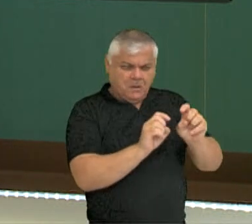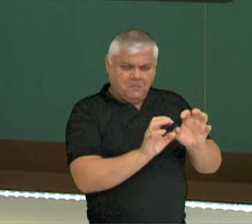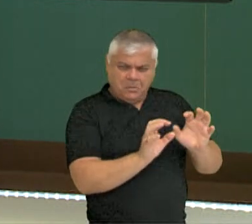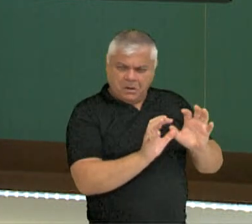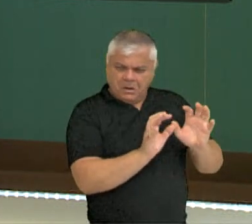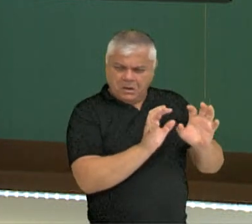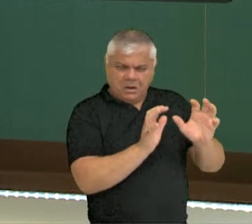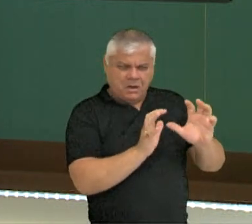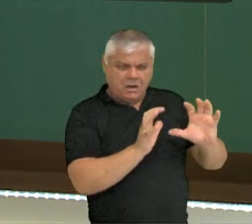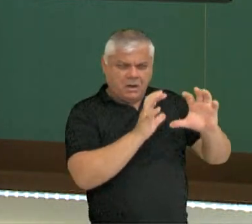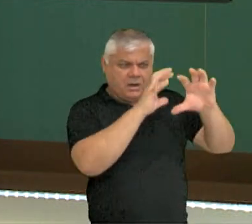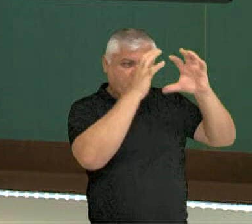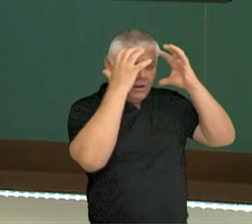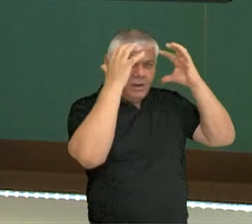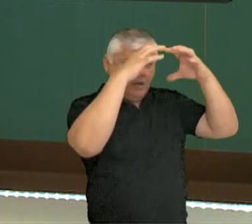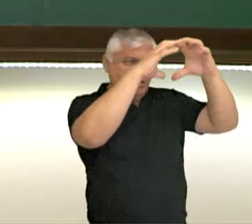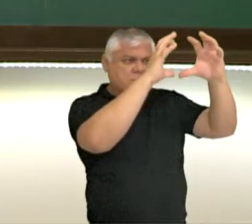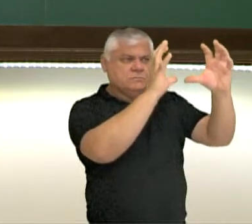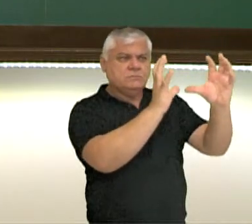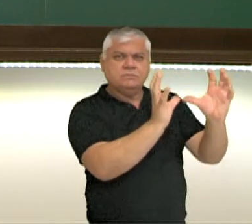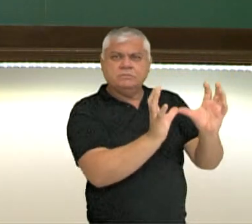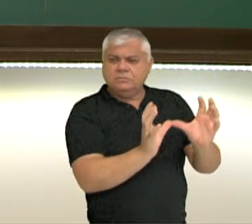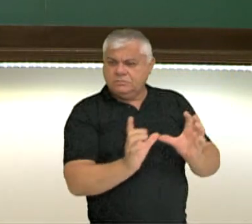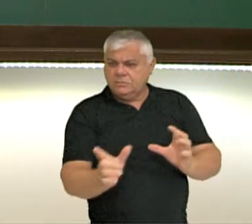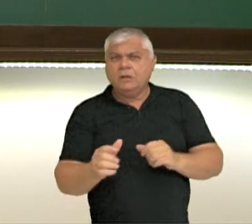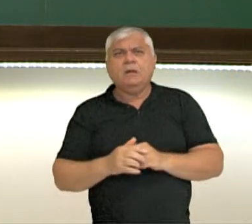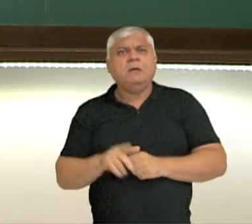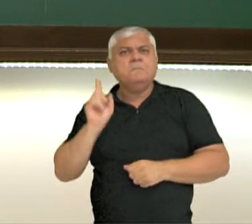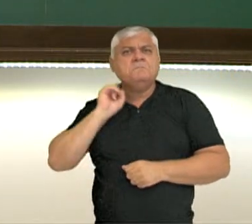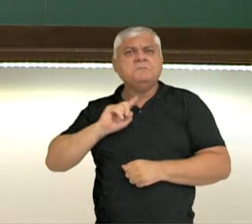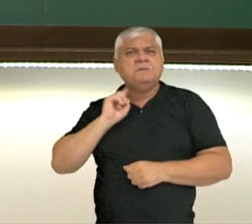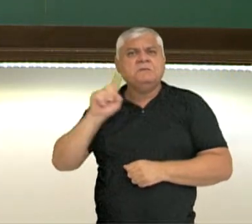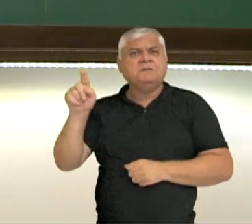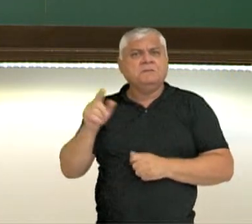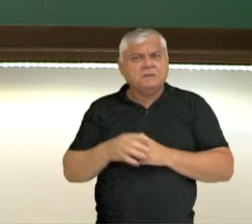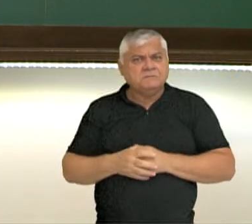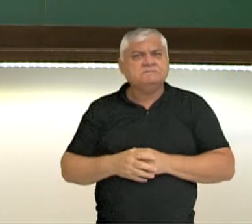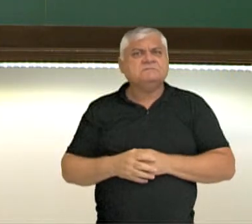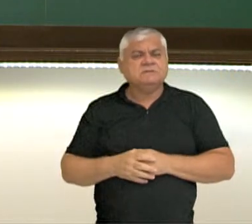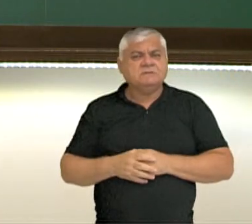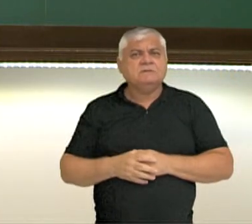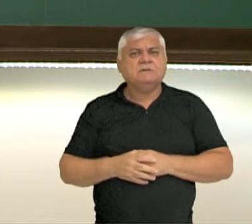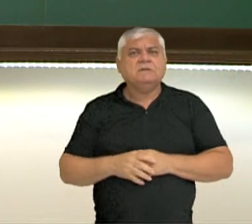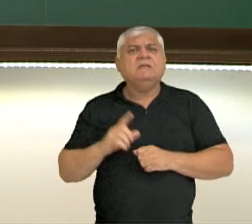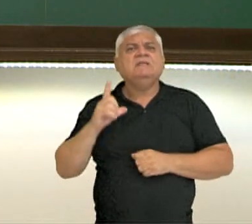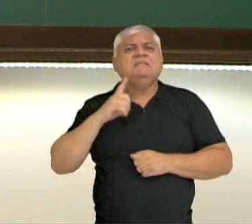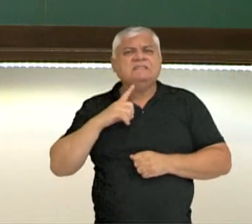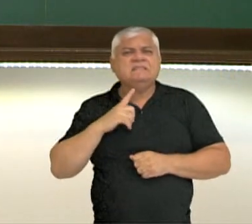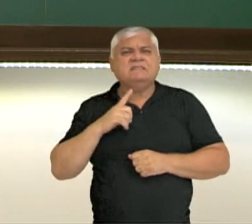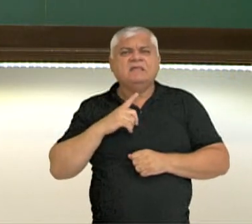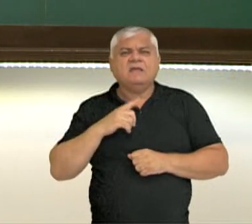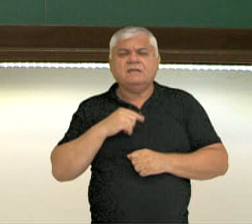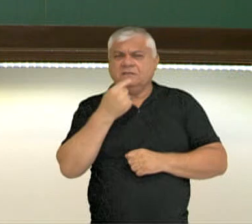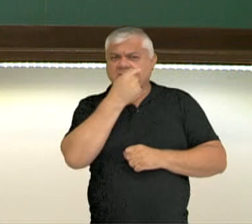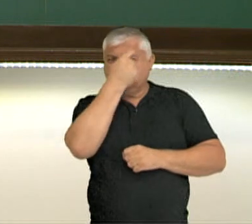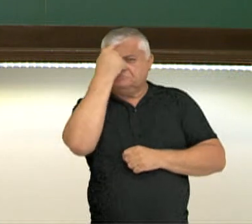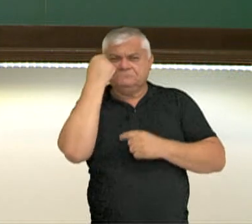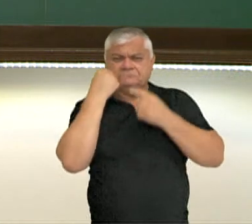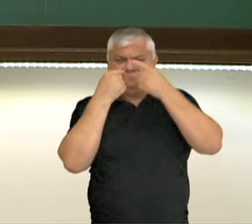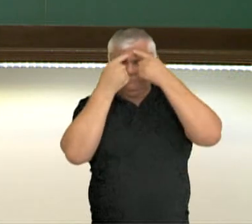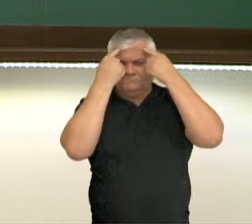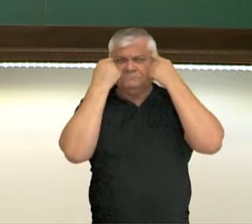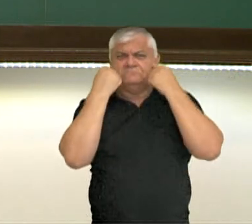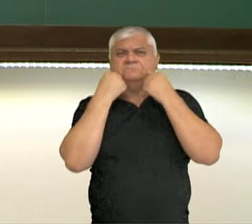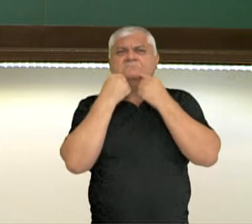encontrado na região de Minas Gerais, em Lagoa Santa. Esse crânio tem traços fisionômicos de